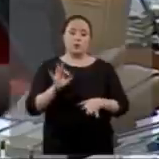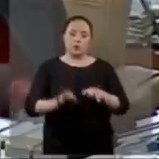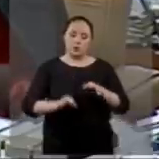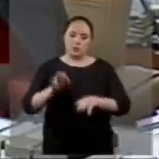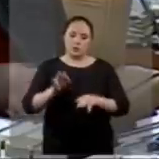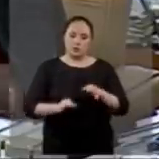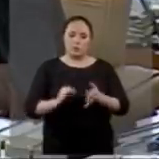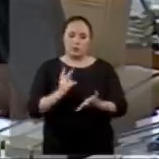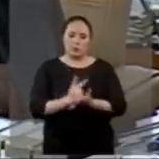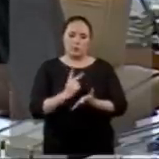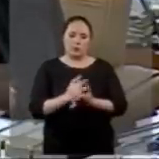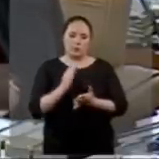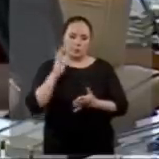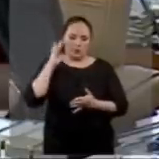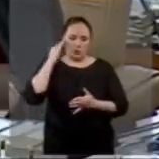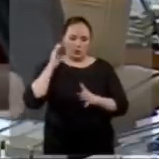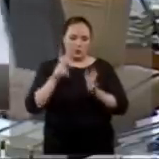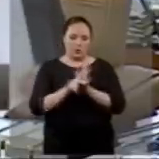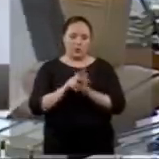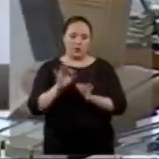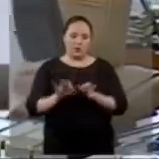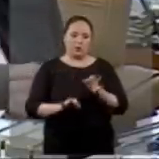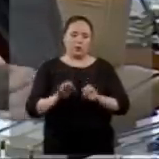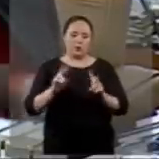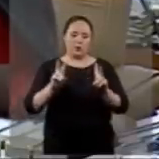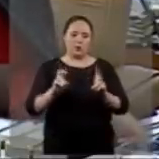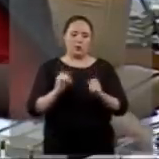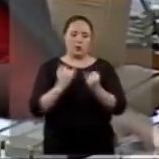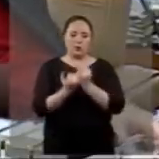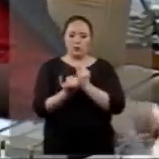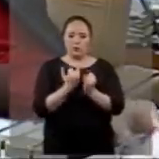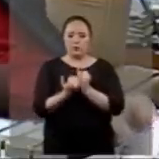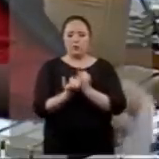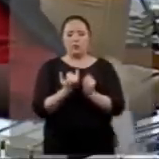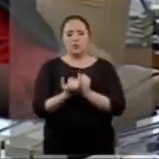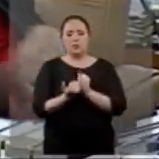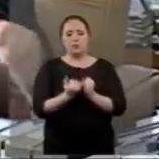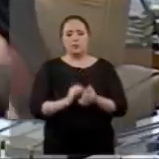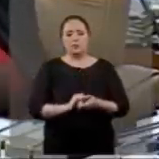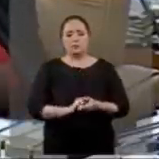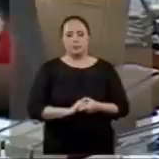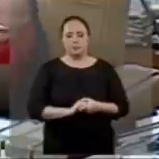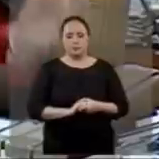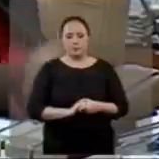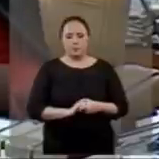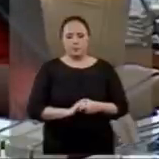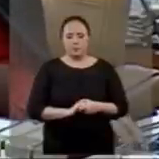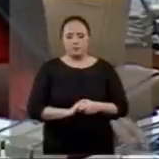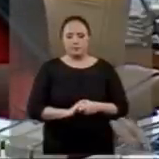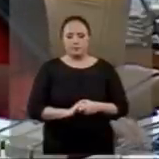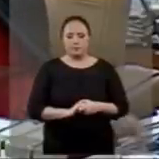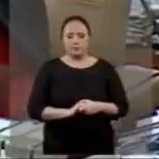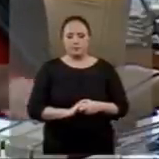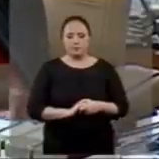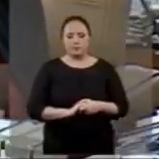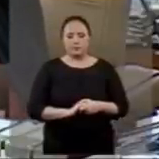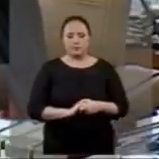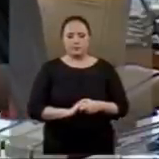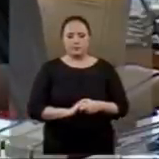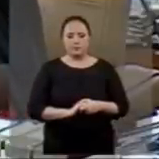julgamento, né, do tema similar, que diz com... e aí a divergência que se